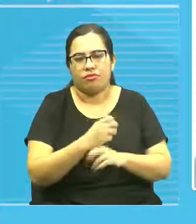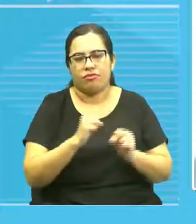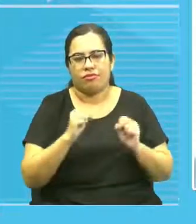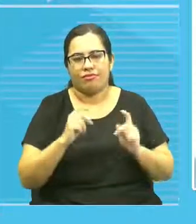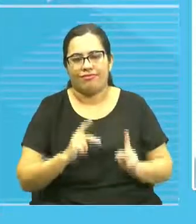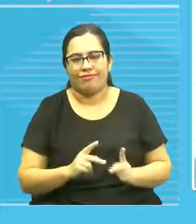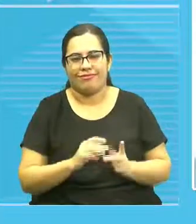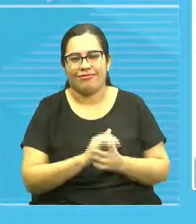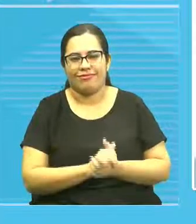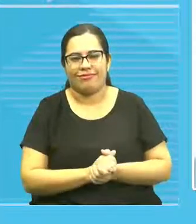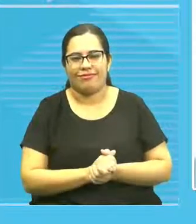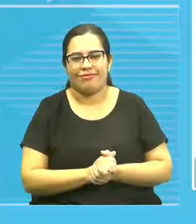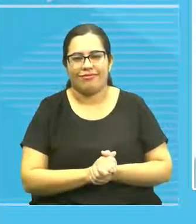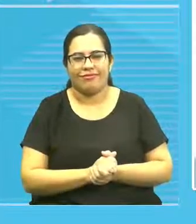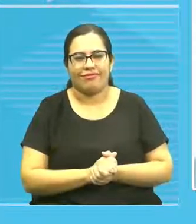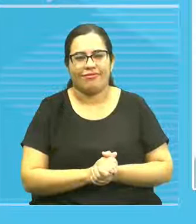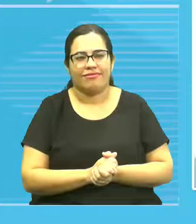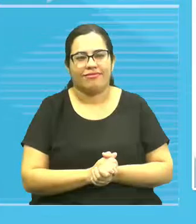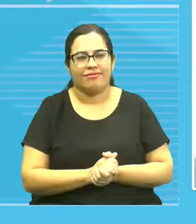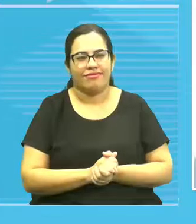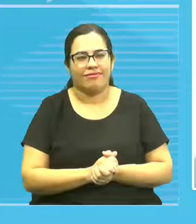Entendeste?